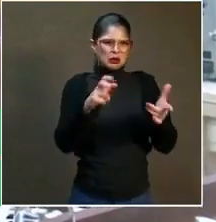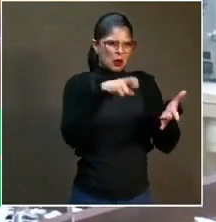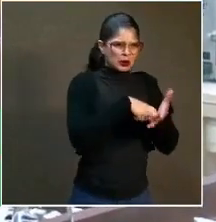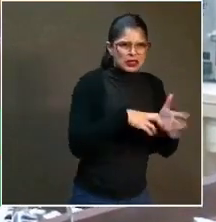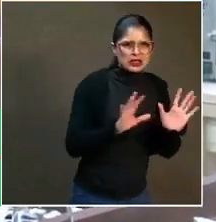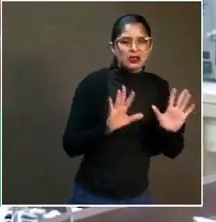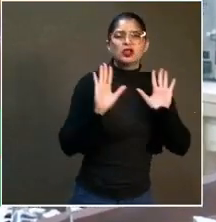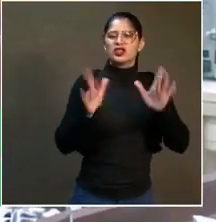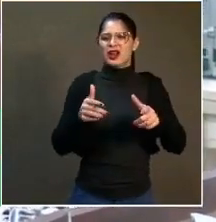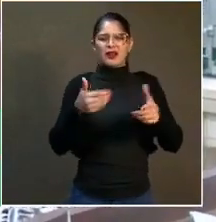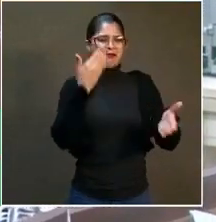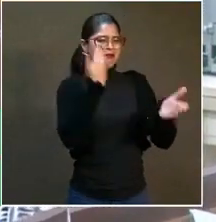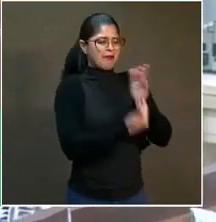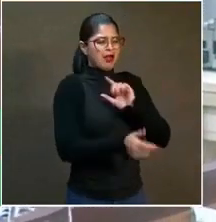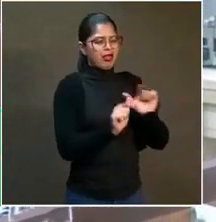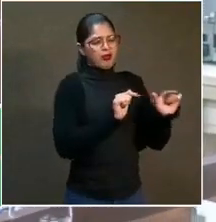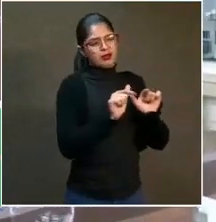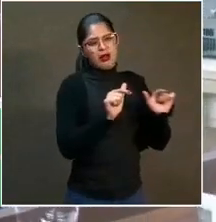farda.